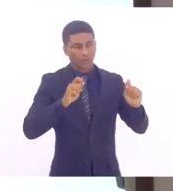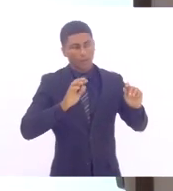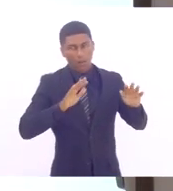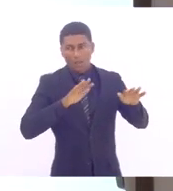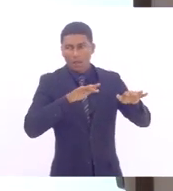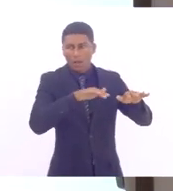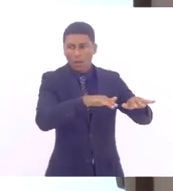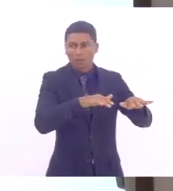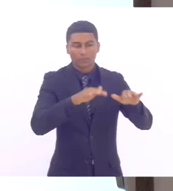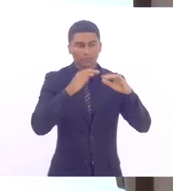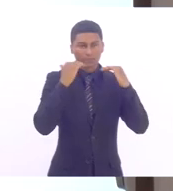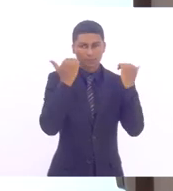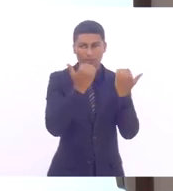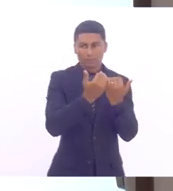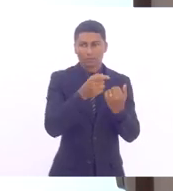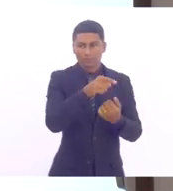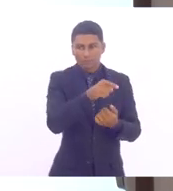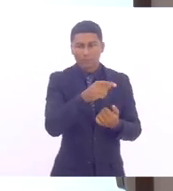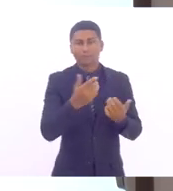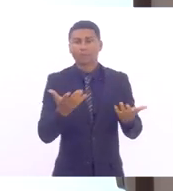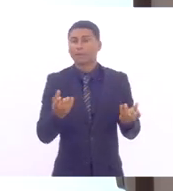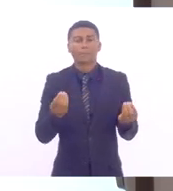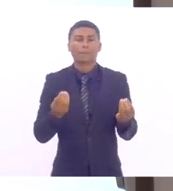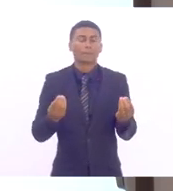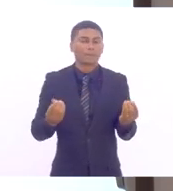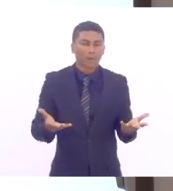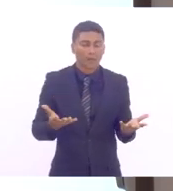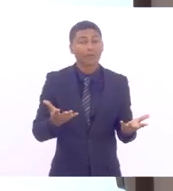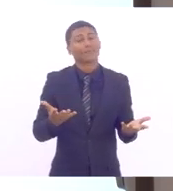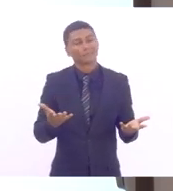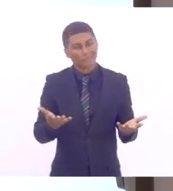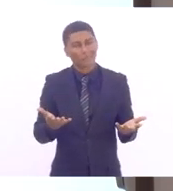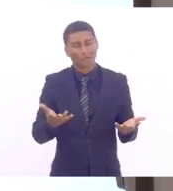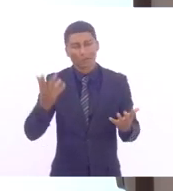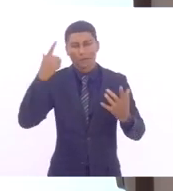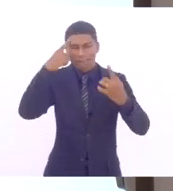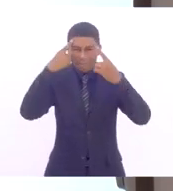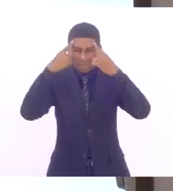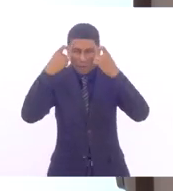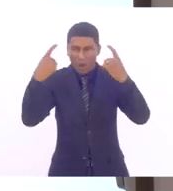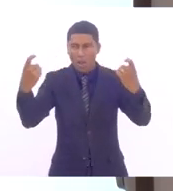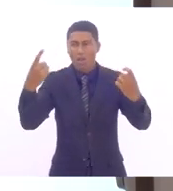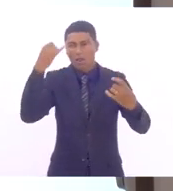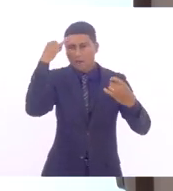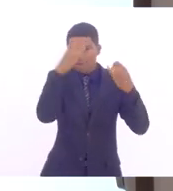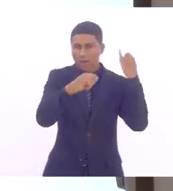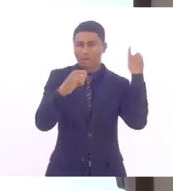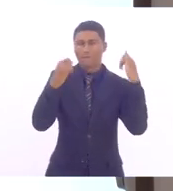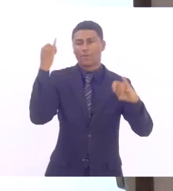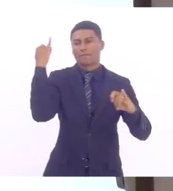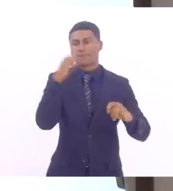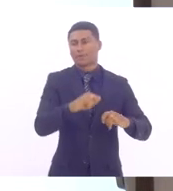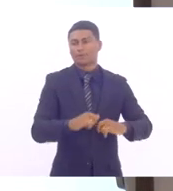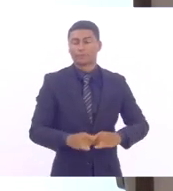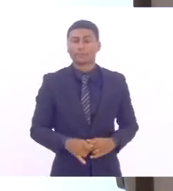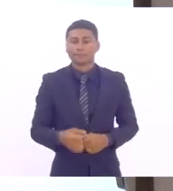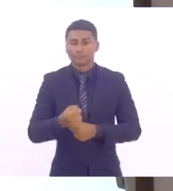com o intuito de evitar a violência dentro dos estádios aí do Rio de Janeiro. E